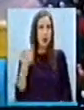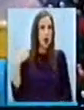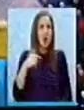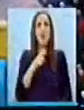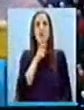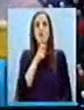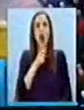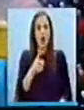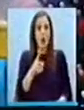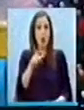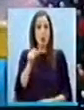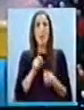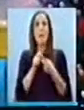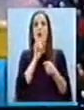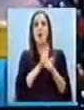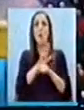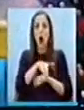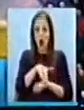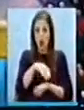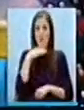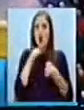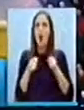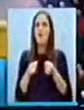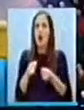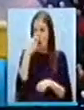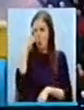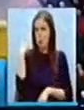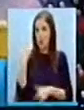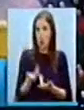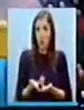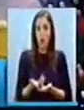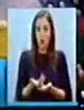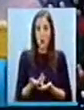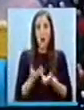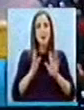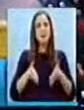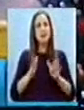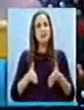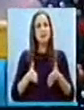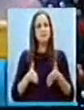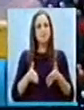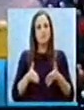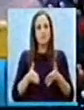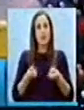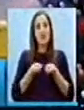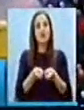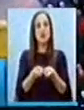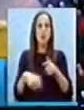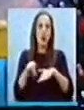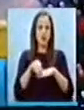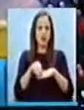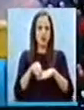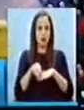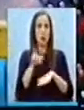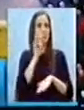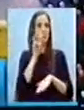também na Orla Costeira, no inverno passado, e são necessários meios e investimentos para